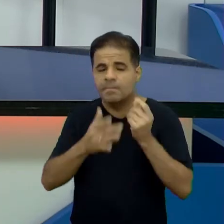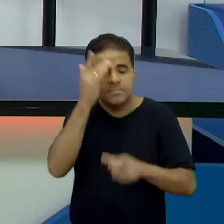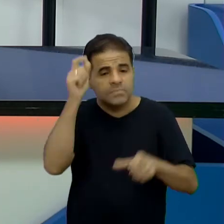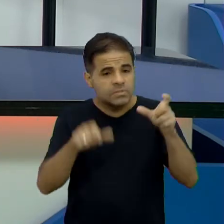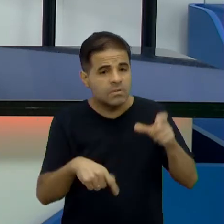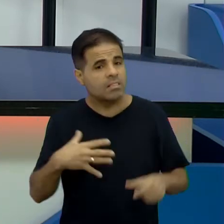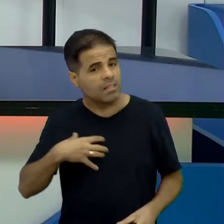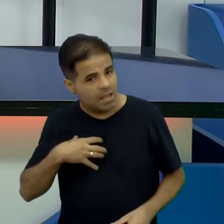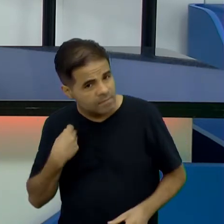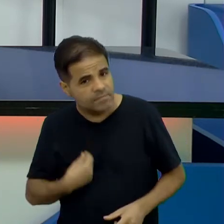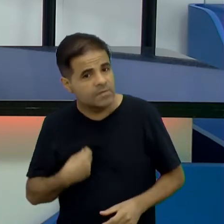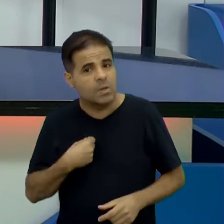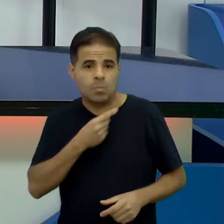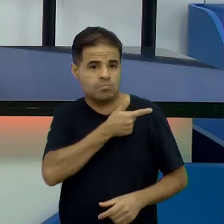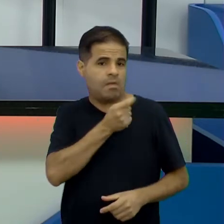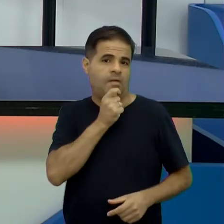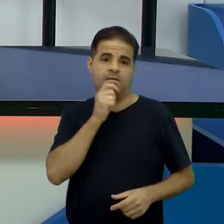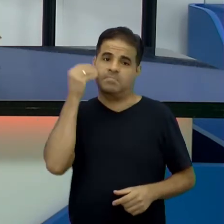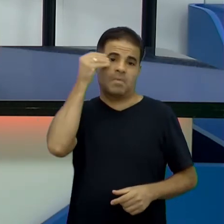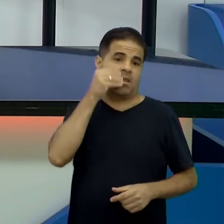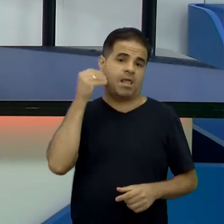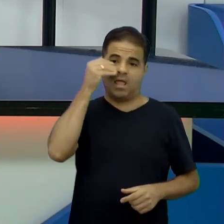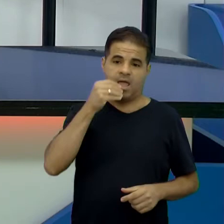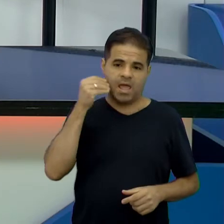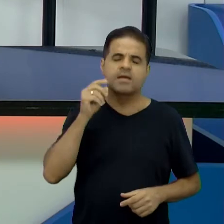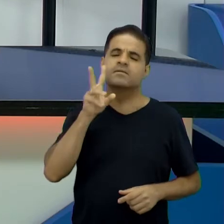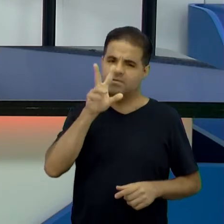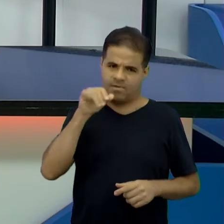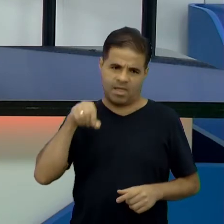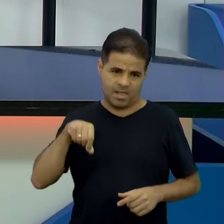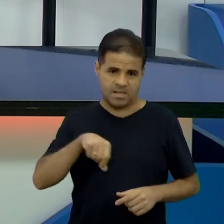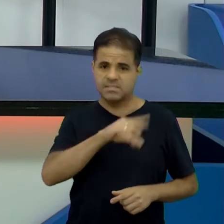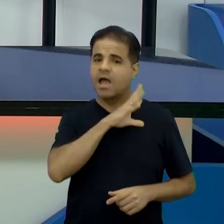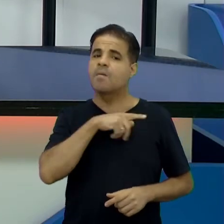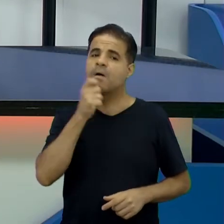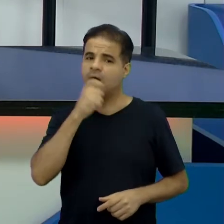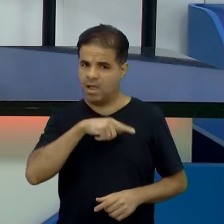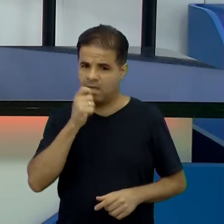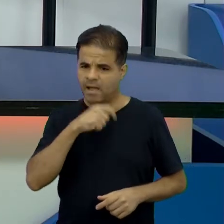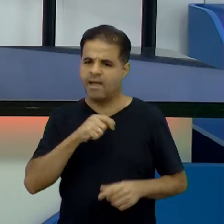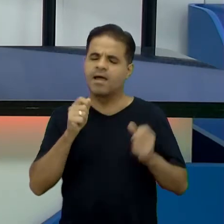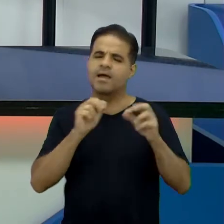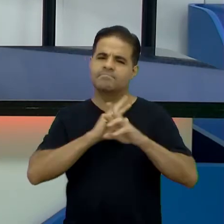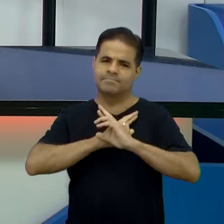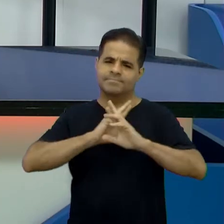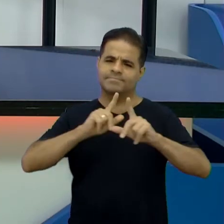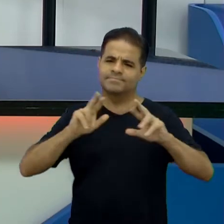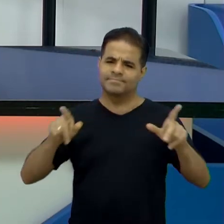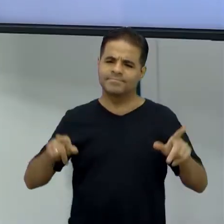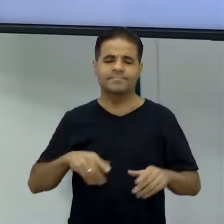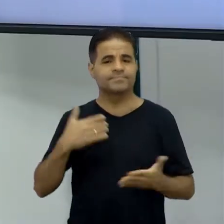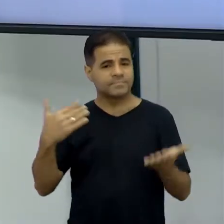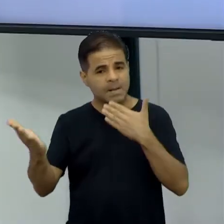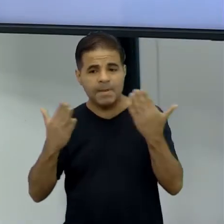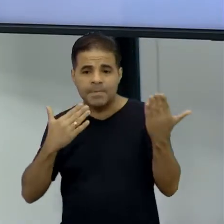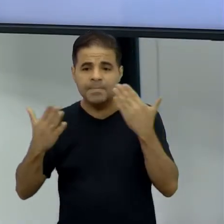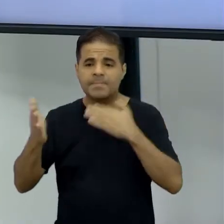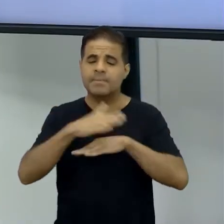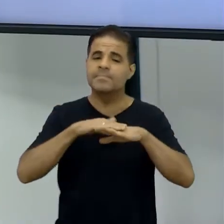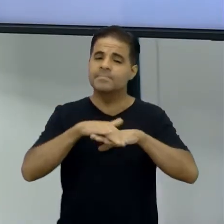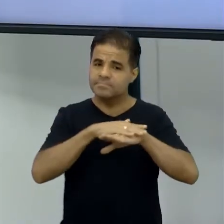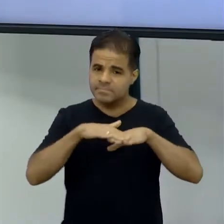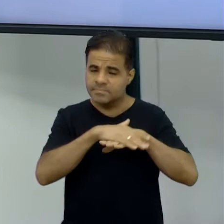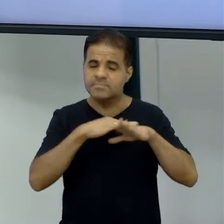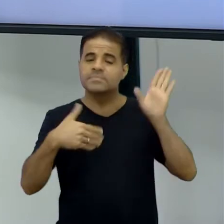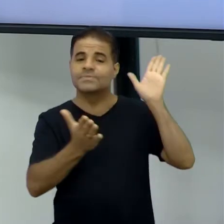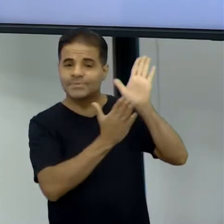que estão ali, elas não têm a experiência daquilo e vai sair algo engraçado. E aí, isso que a gente está fazendo aqui, que é essa conversa, foi proposta